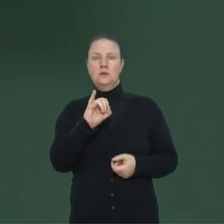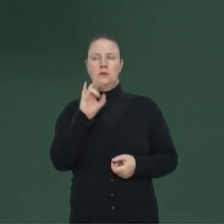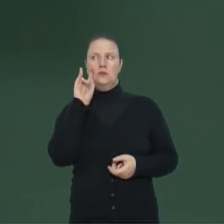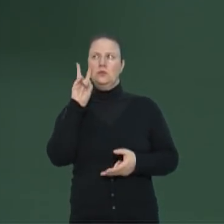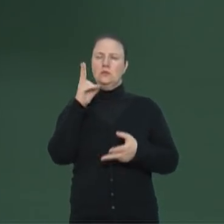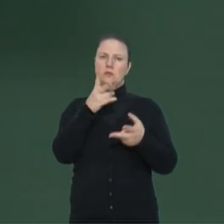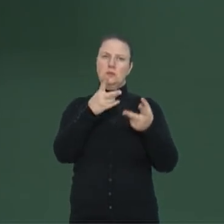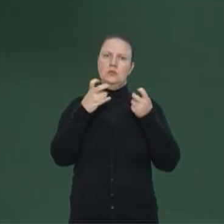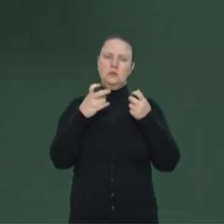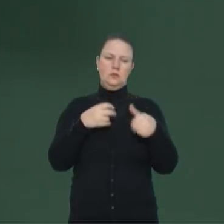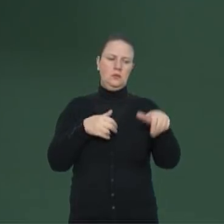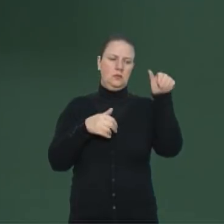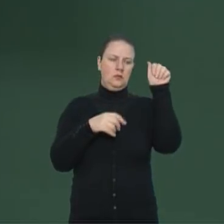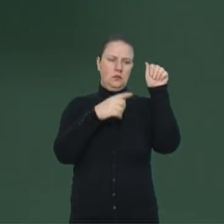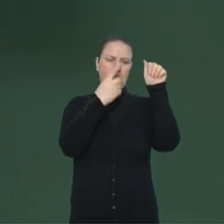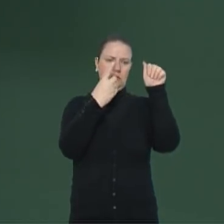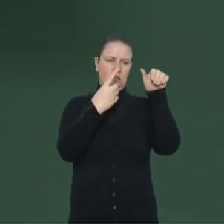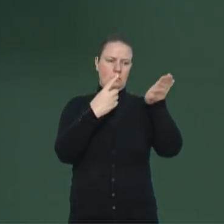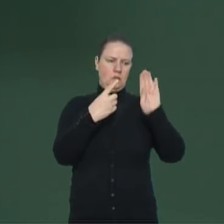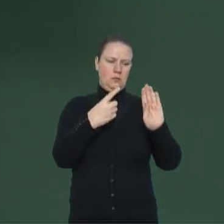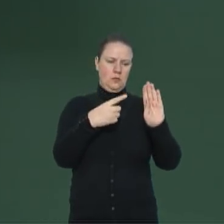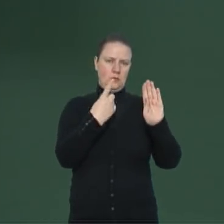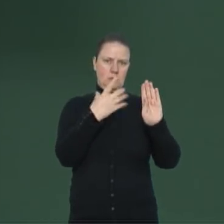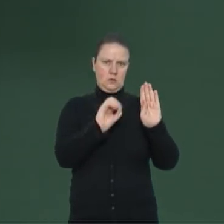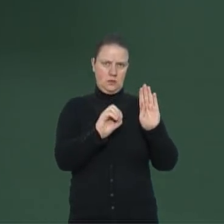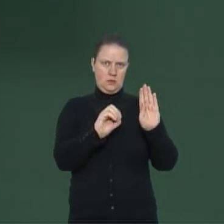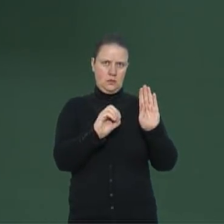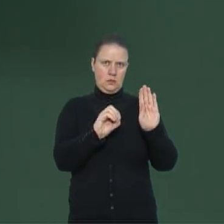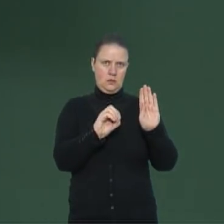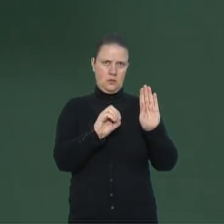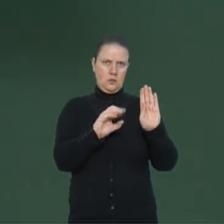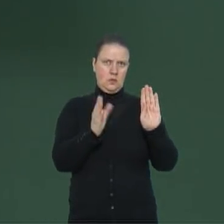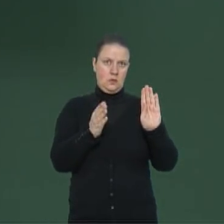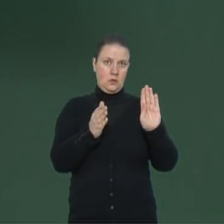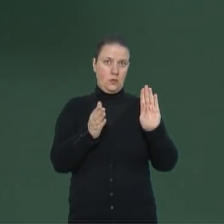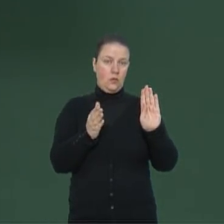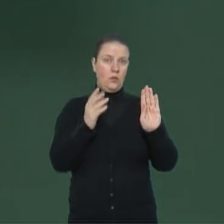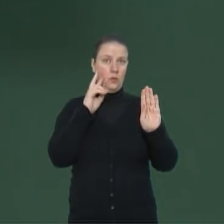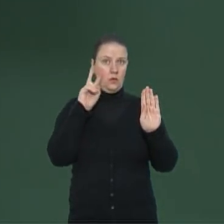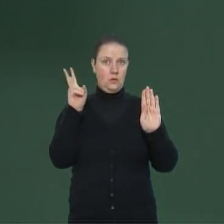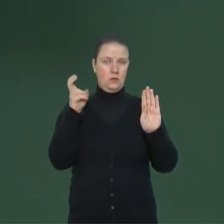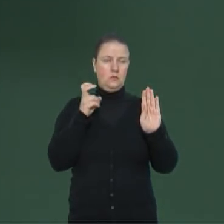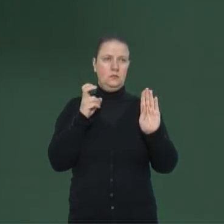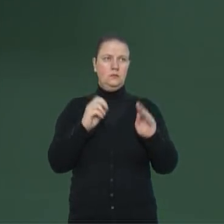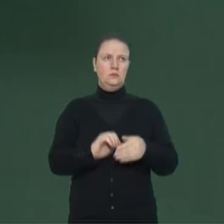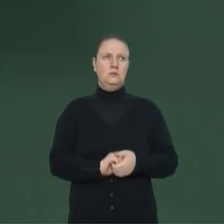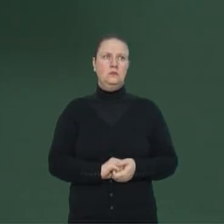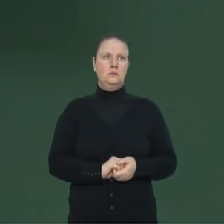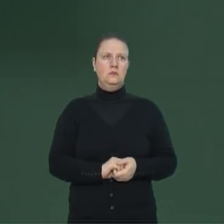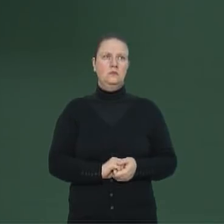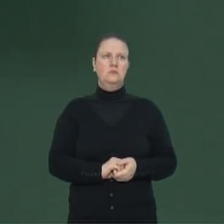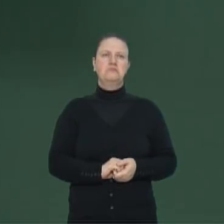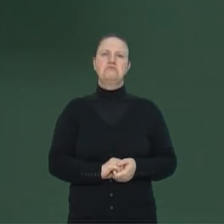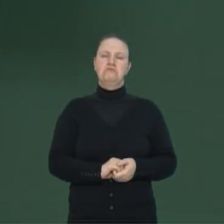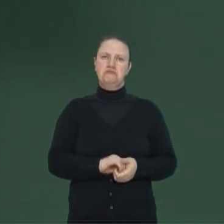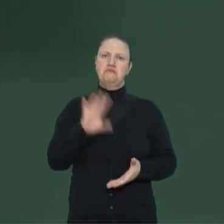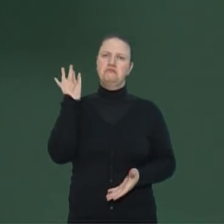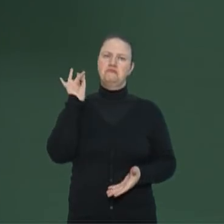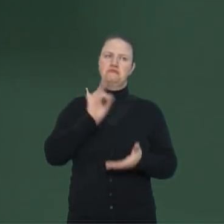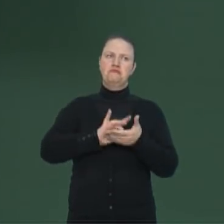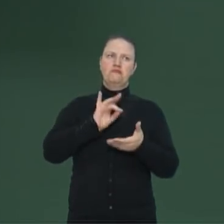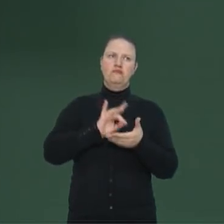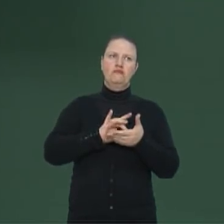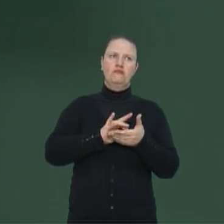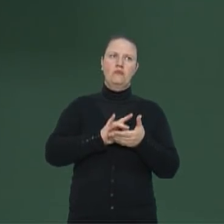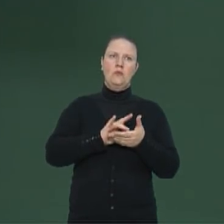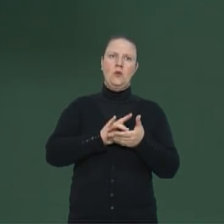observei que o A vale 1, o B é 10, e peguei a metade, levei o quadrado e somei ali, então eu te garanto que isso